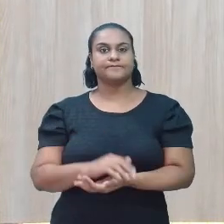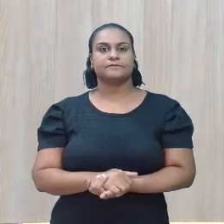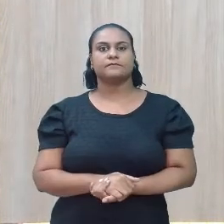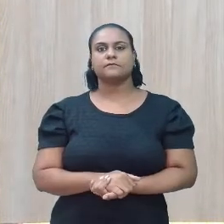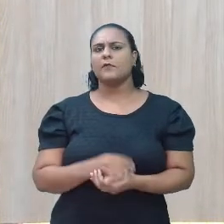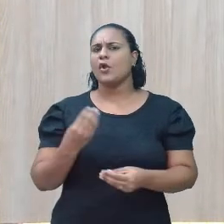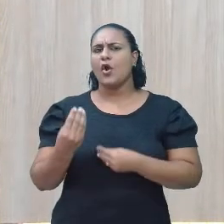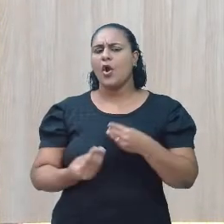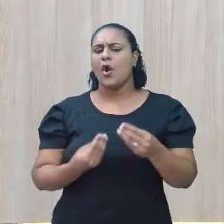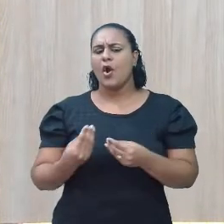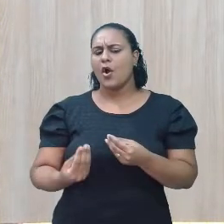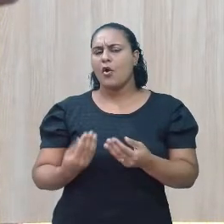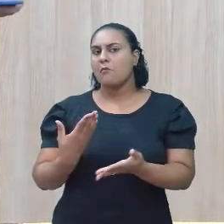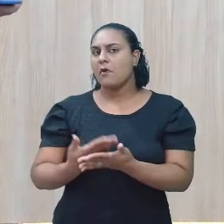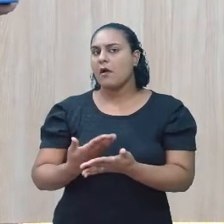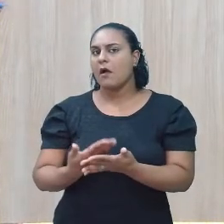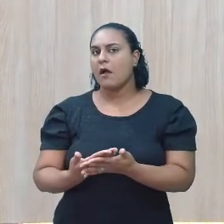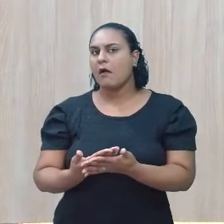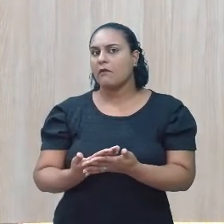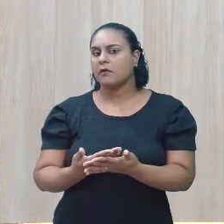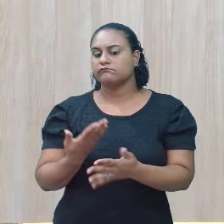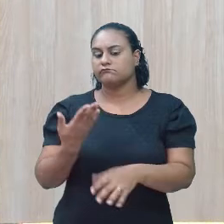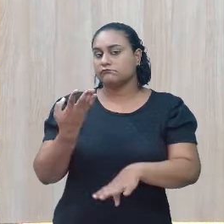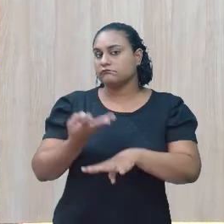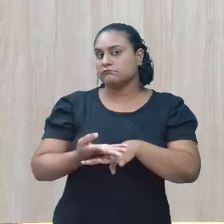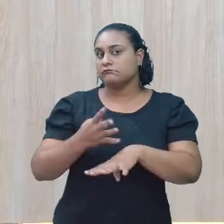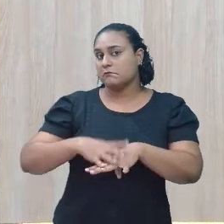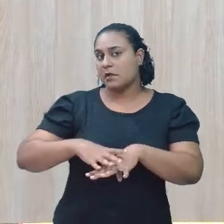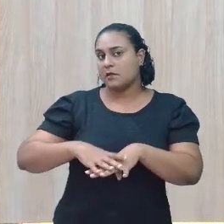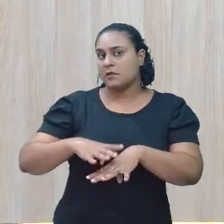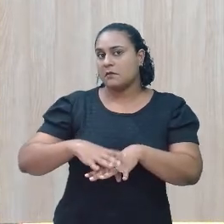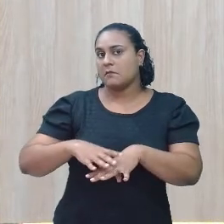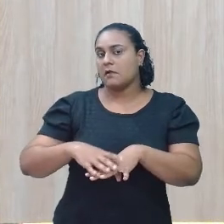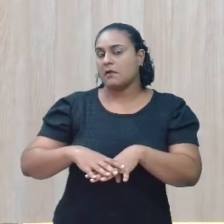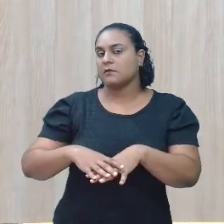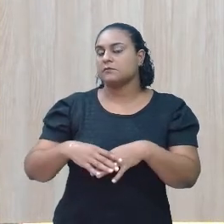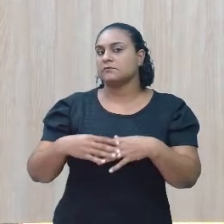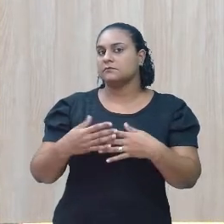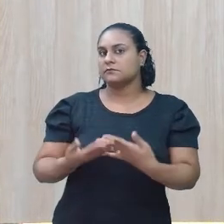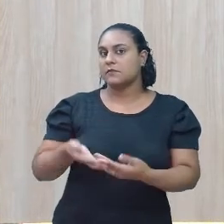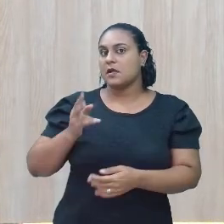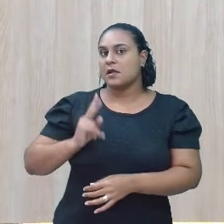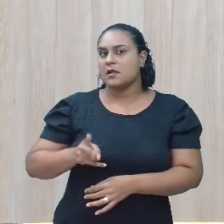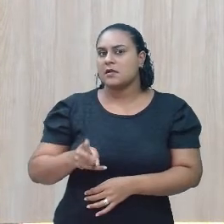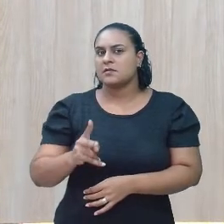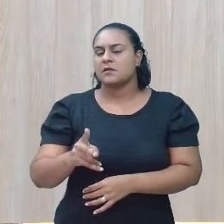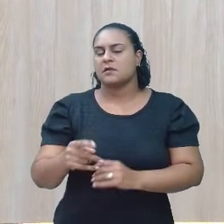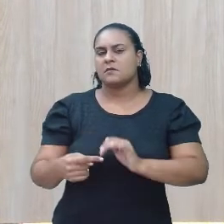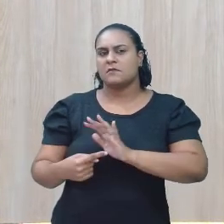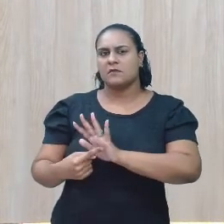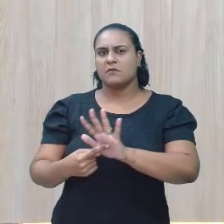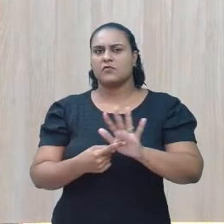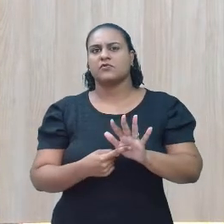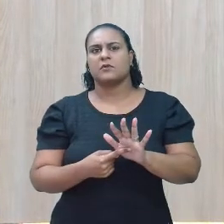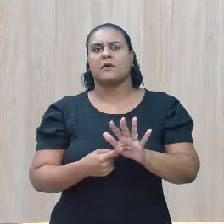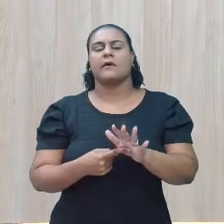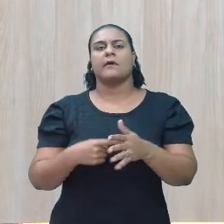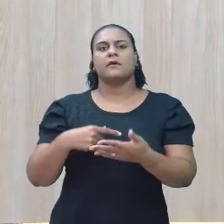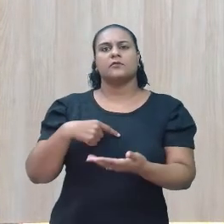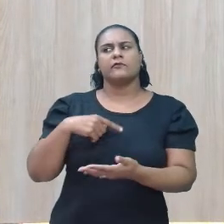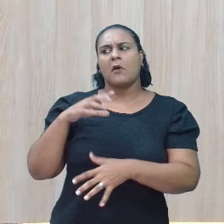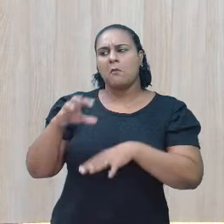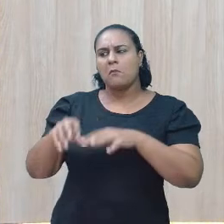formato da nossa aula, uma aula de matemática nesse formato, tá certo? Então, como a gente sempre vem trazendo, a gente vai buscar